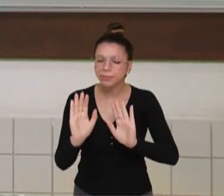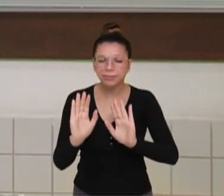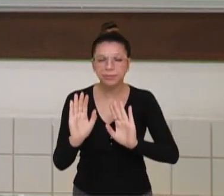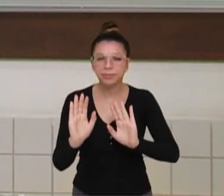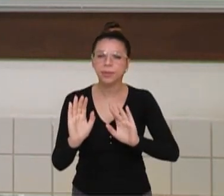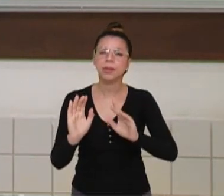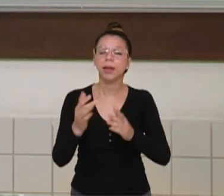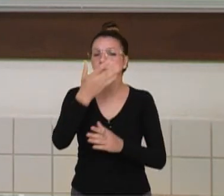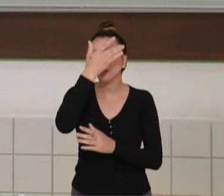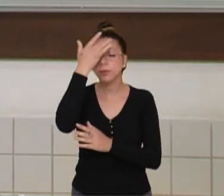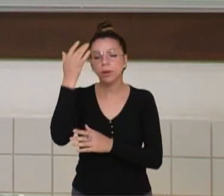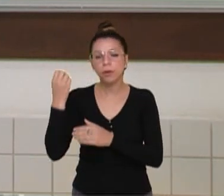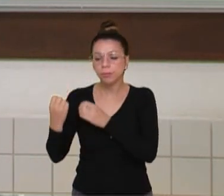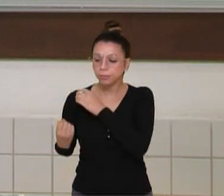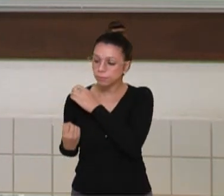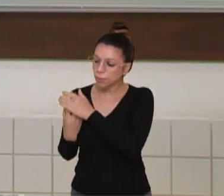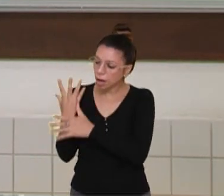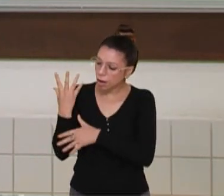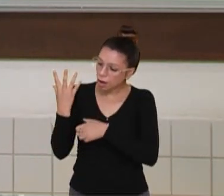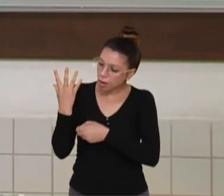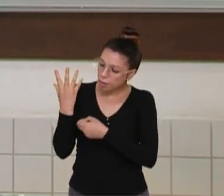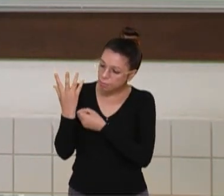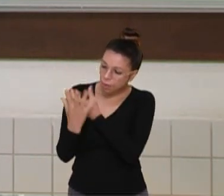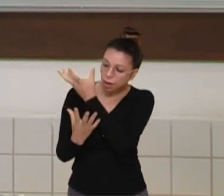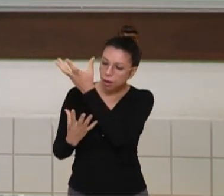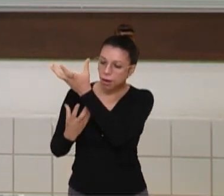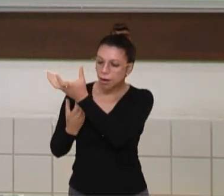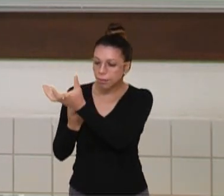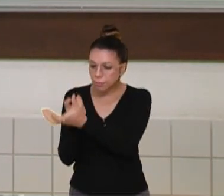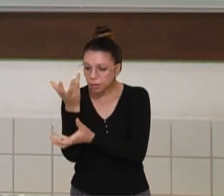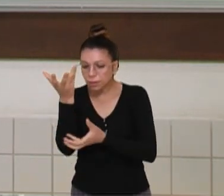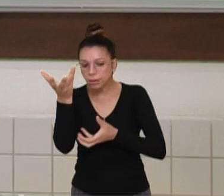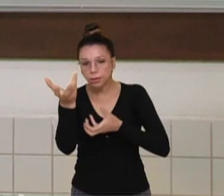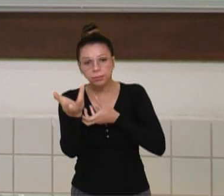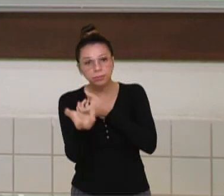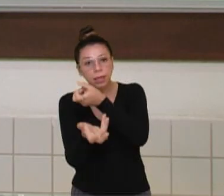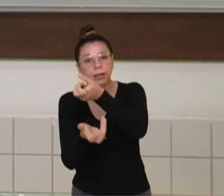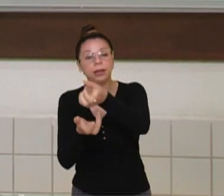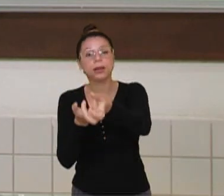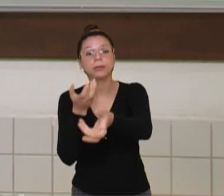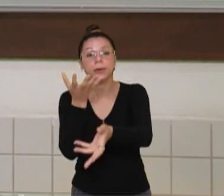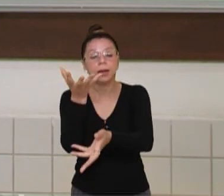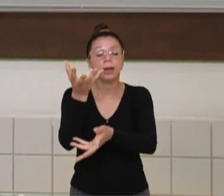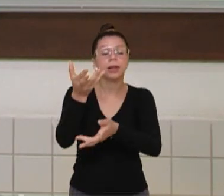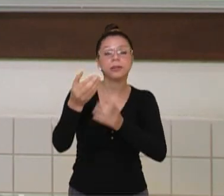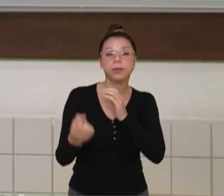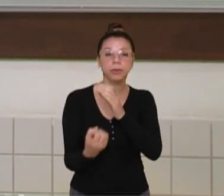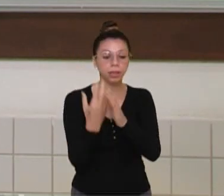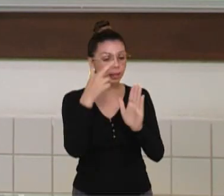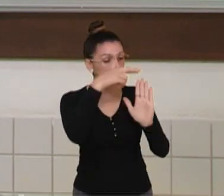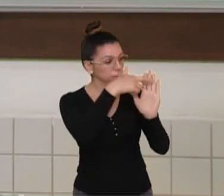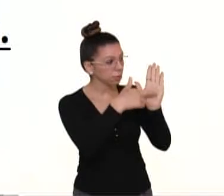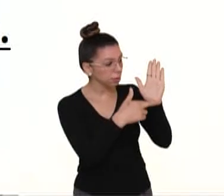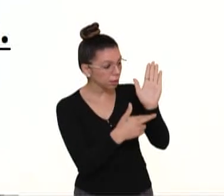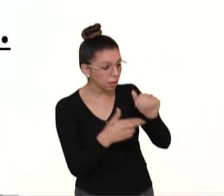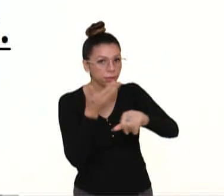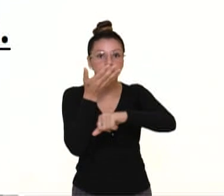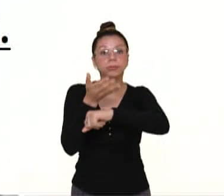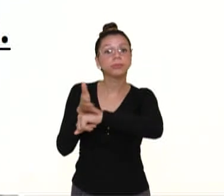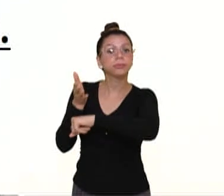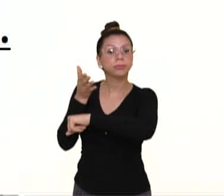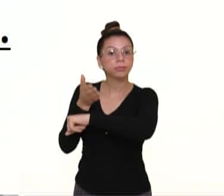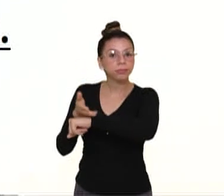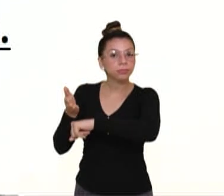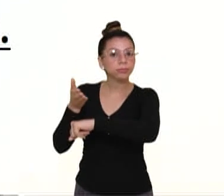vão descobrindo conforme vão praticando. Eles vão se expressando e vão criando as regras a partir da prática, tá bom?